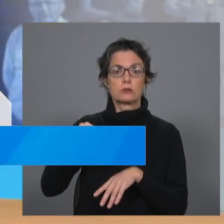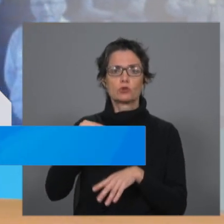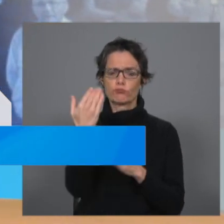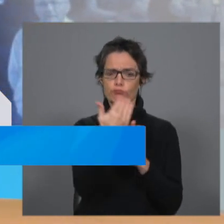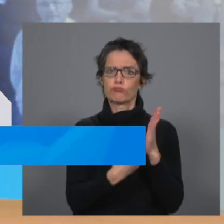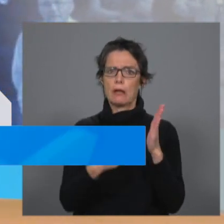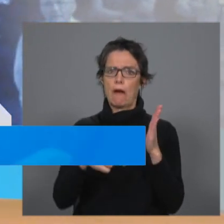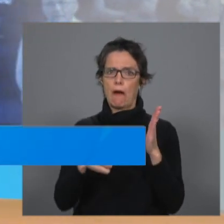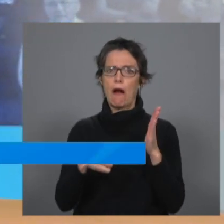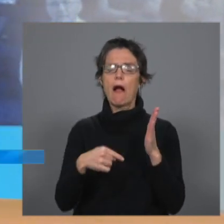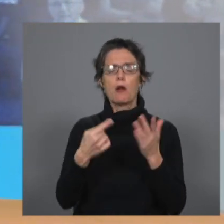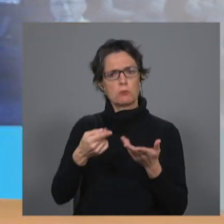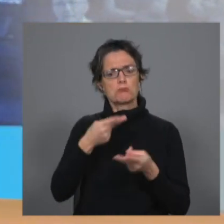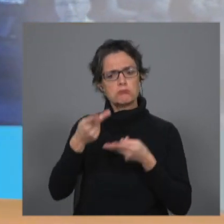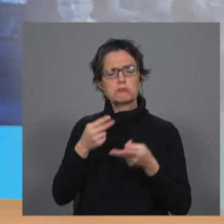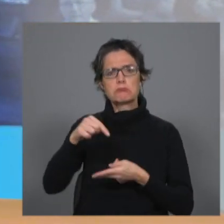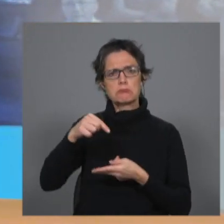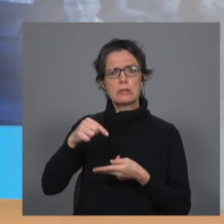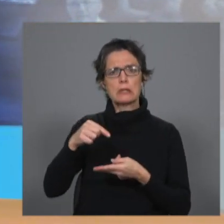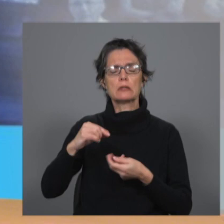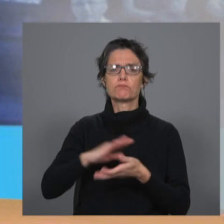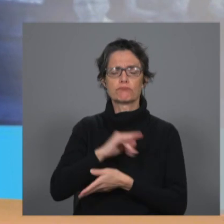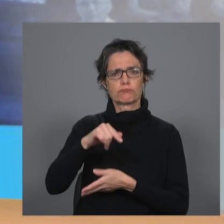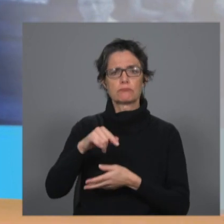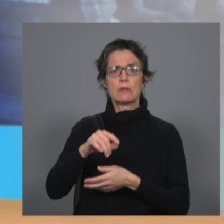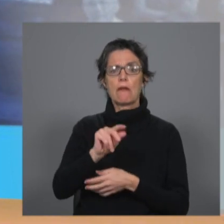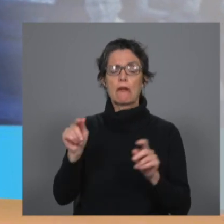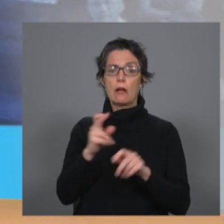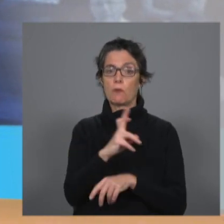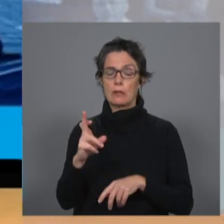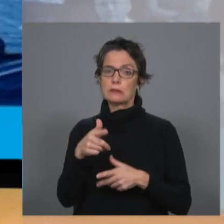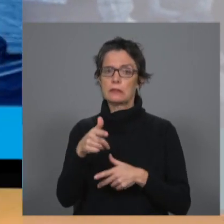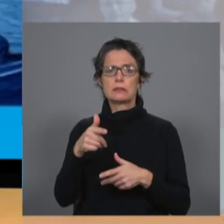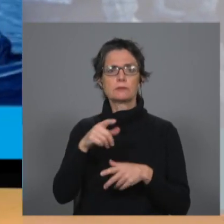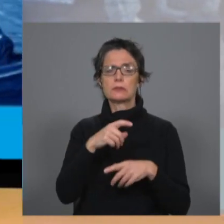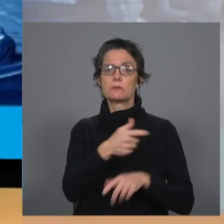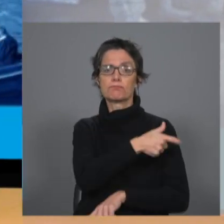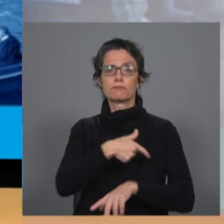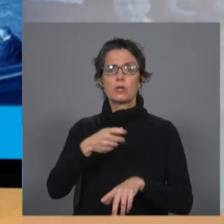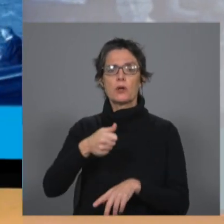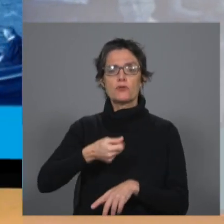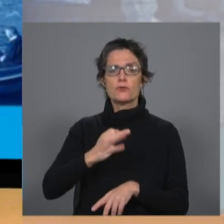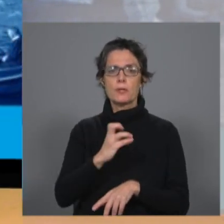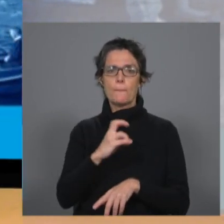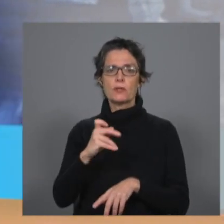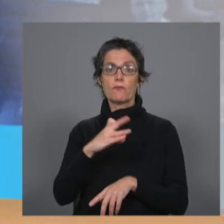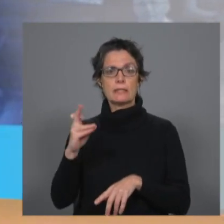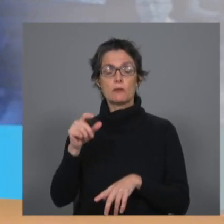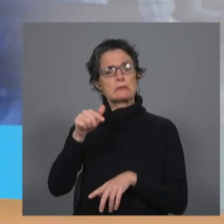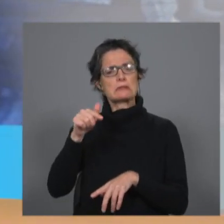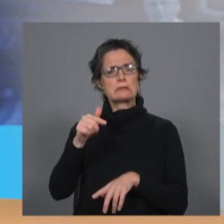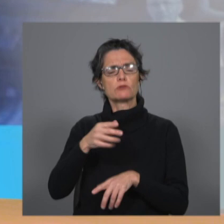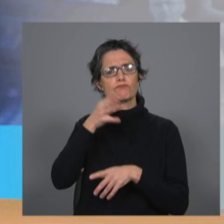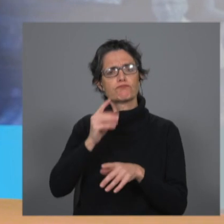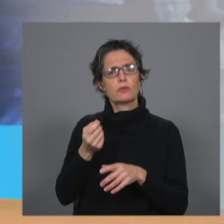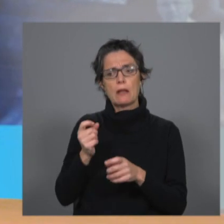vamos analisar hoje com o jornalismo da Renascença. Hoje aqui representado por José Pedro Frazão, com quem vamos conversar dentro